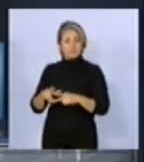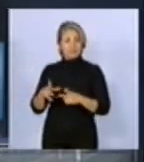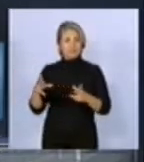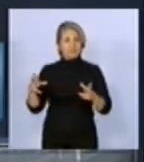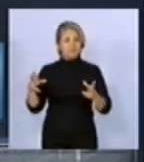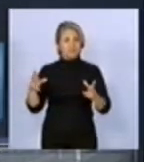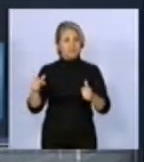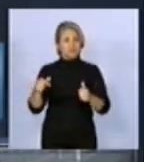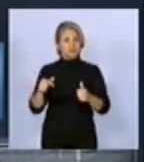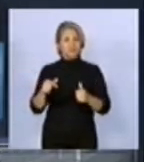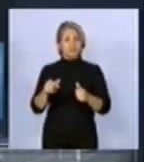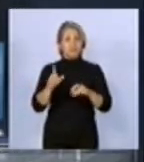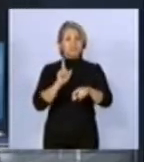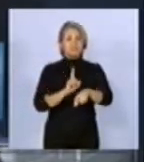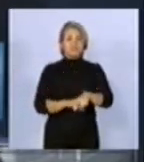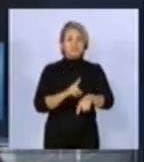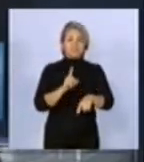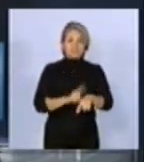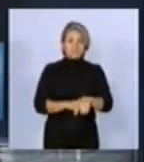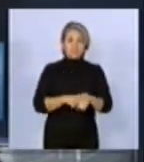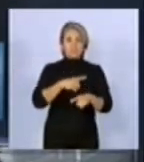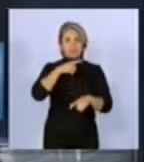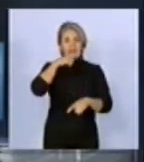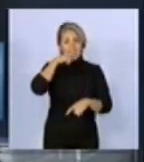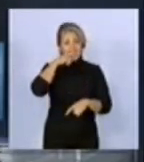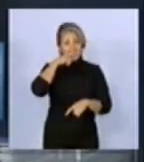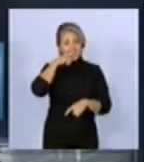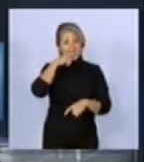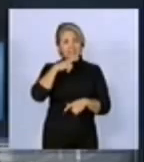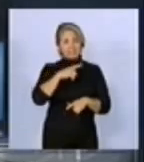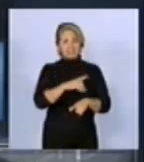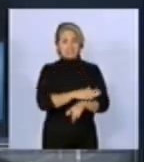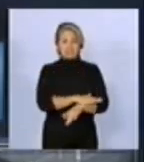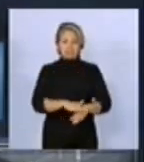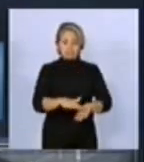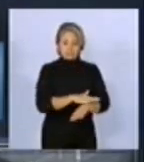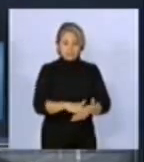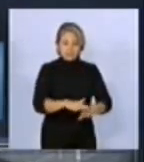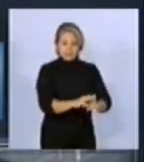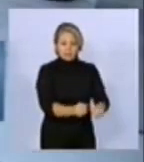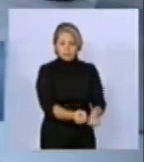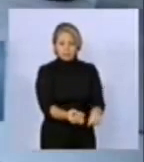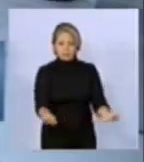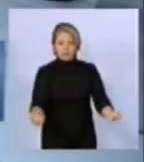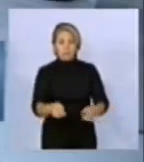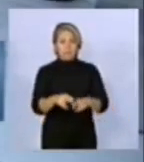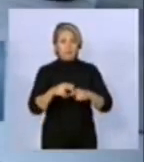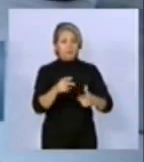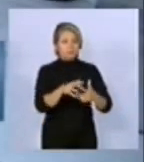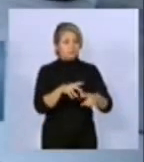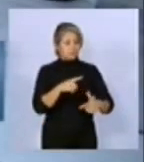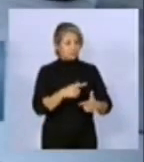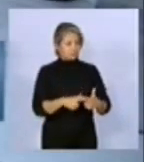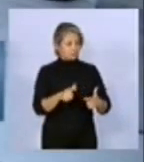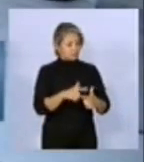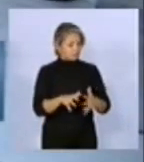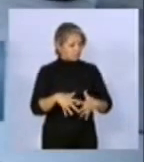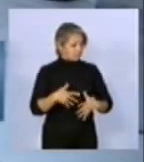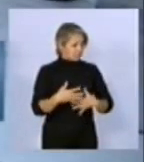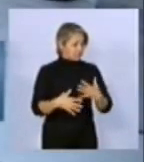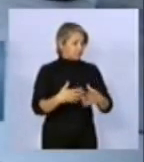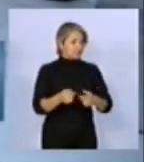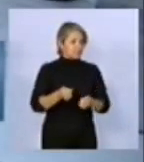no tempo de duração da cana no campo por conta da crise econômica iniciada em